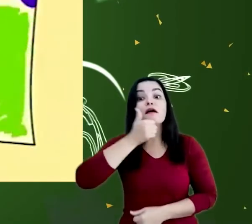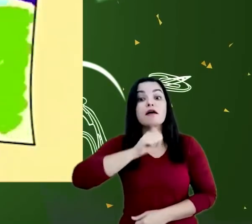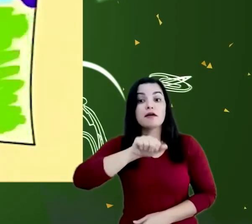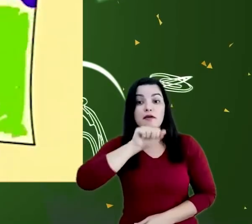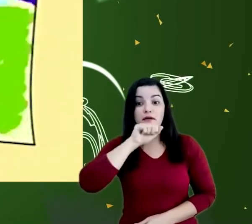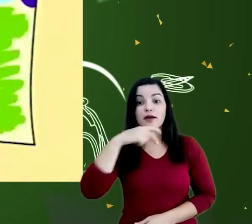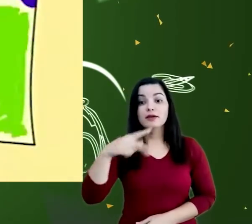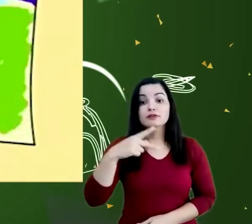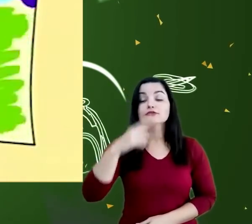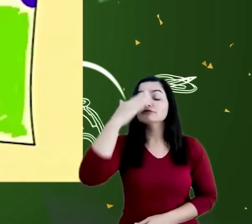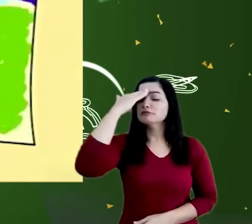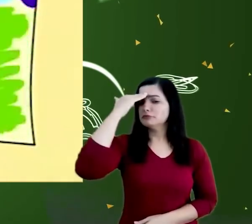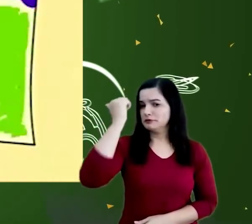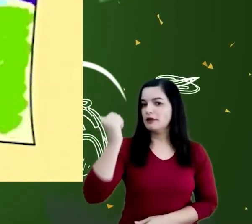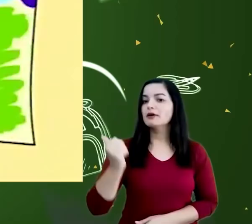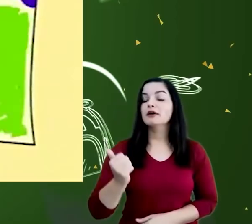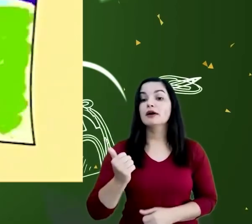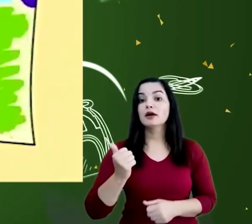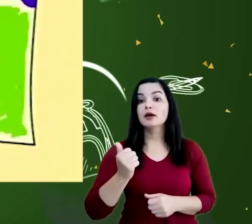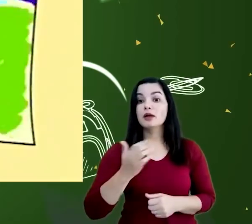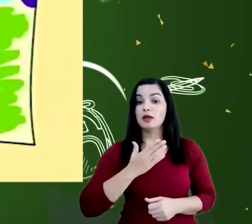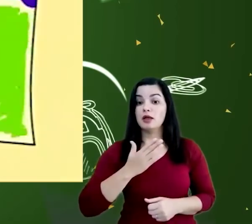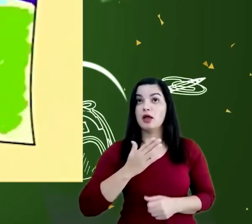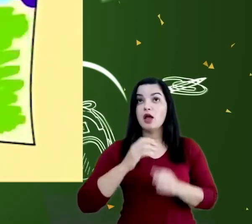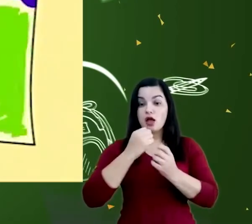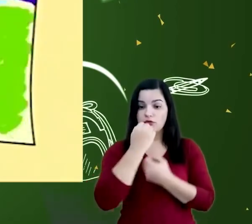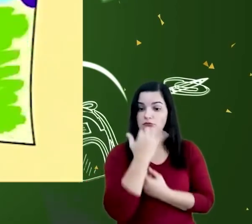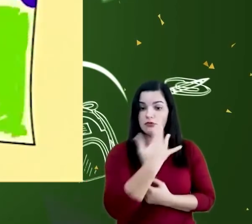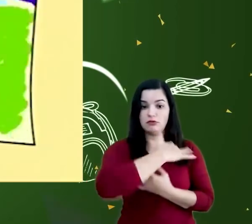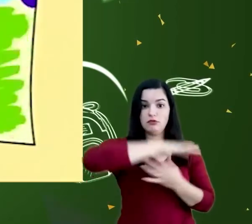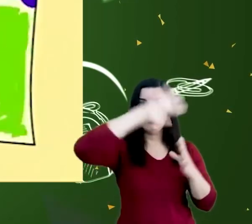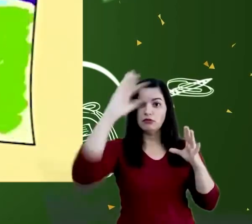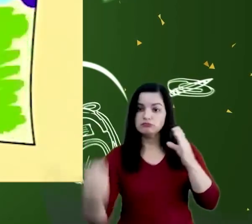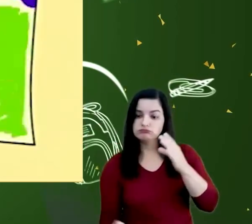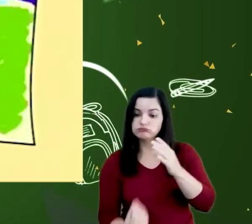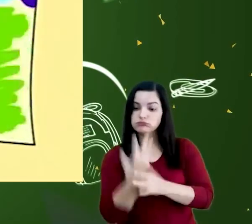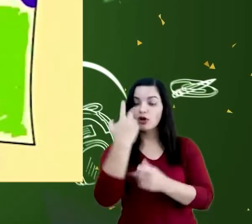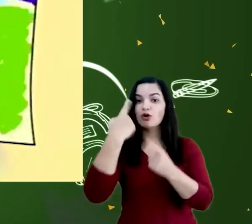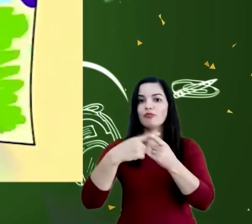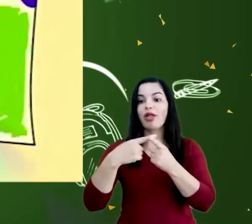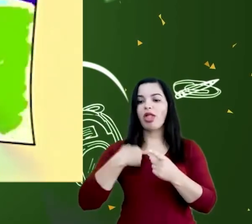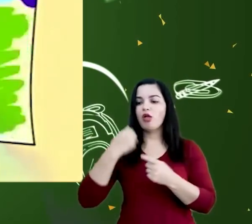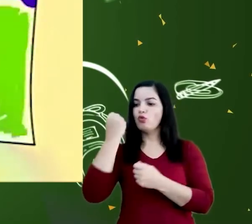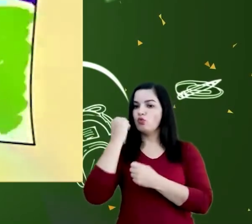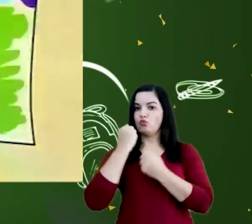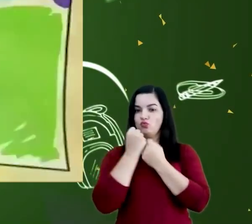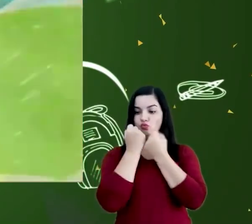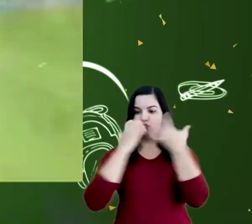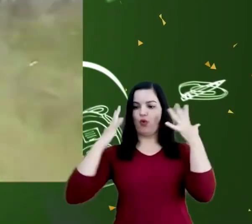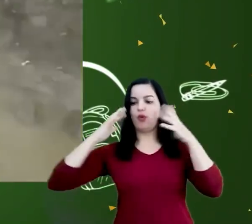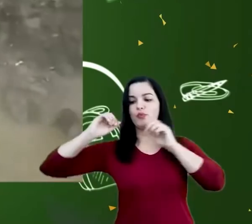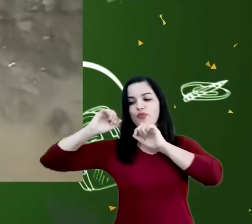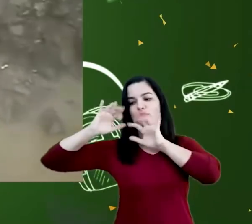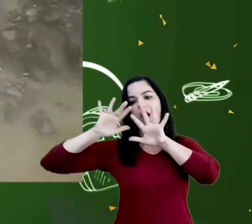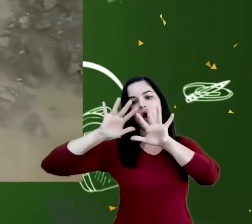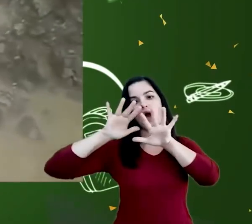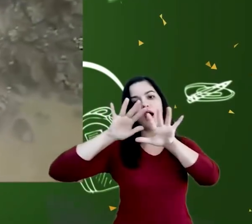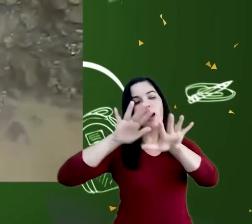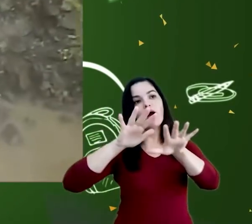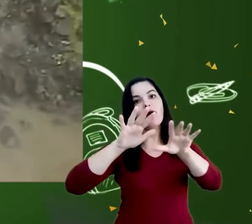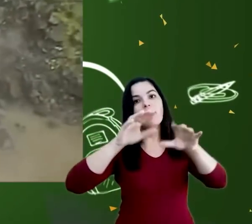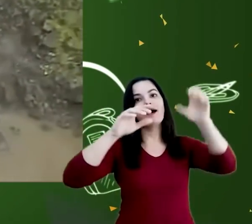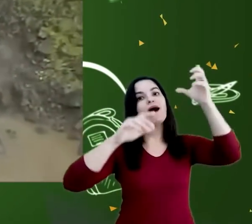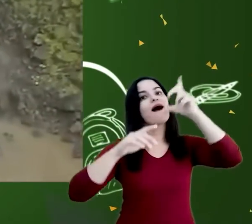O arco-íris se formou quando a minha luz iluminou as gotículas de água que vinham da mangueira. É sempre